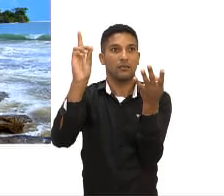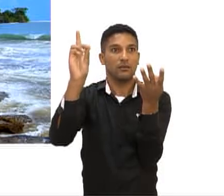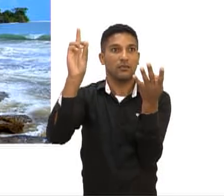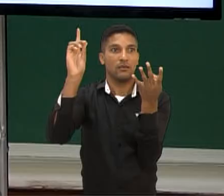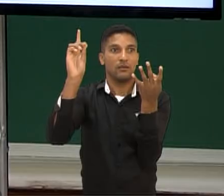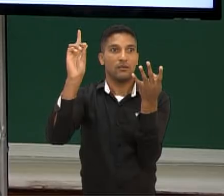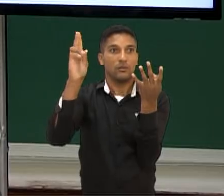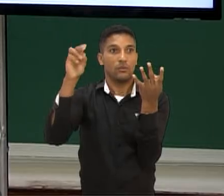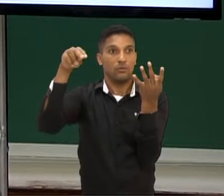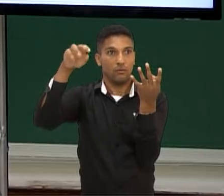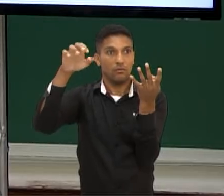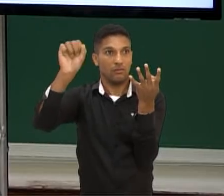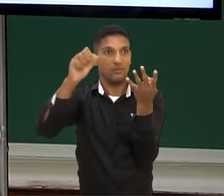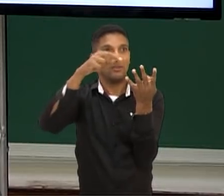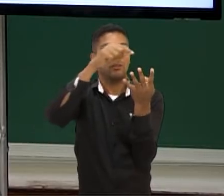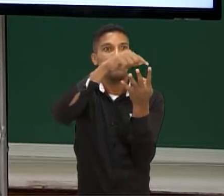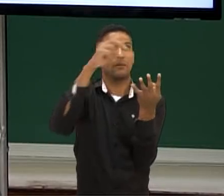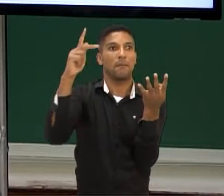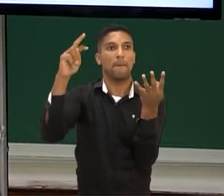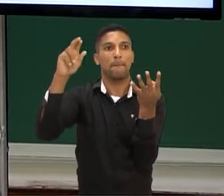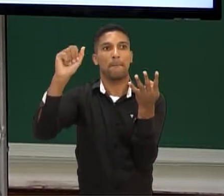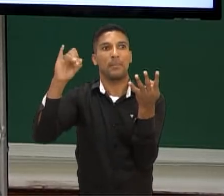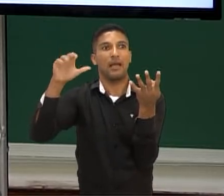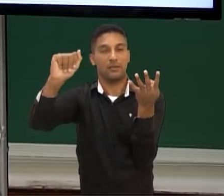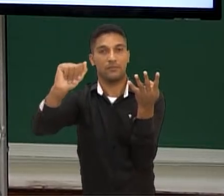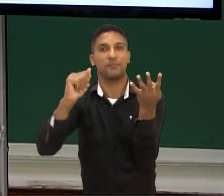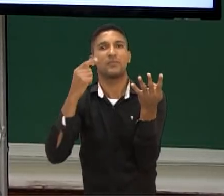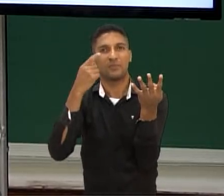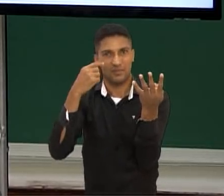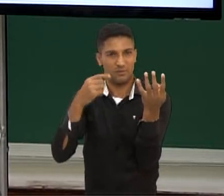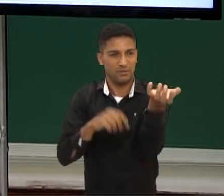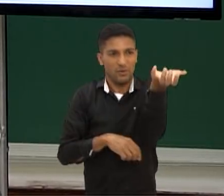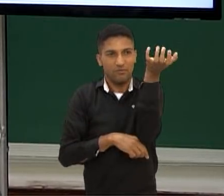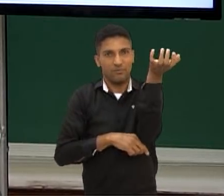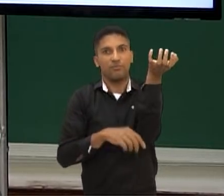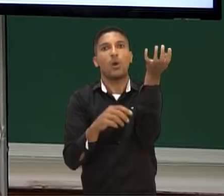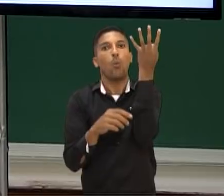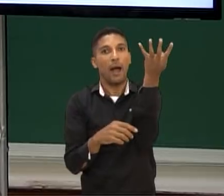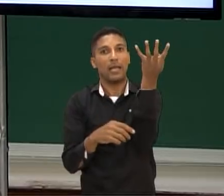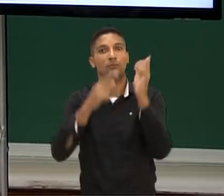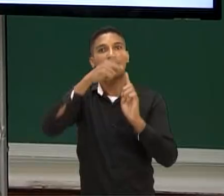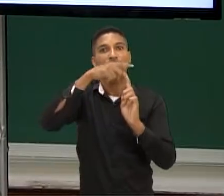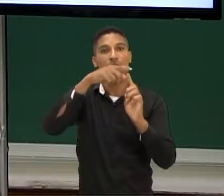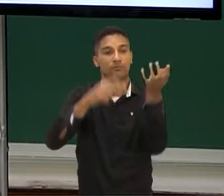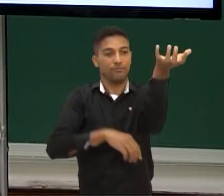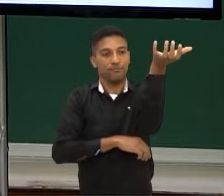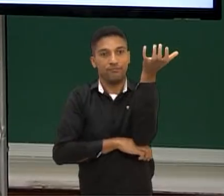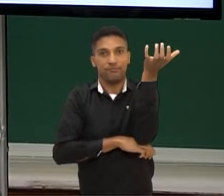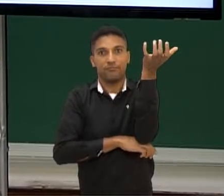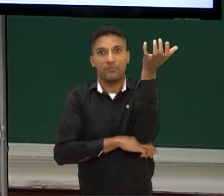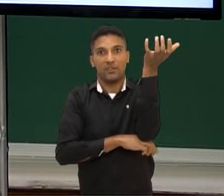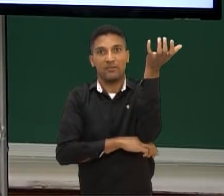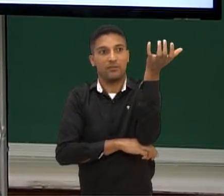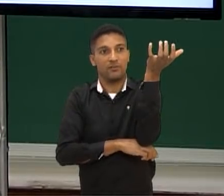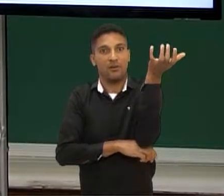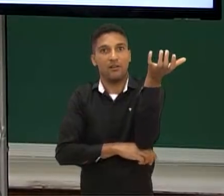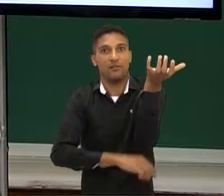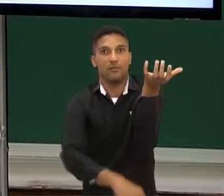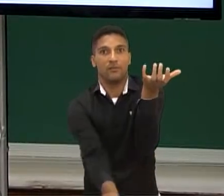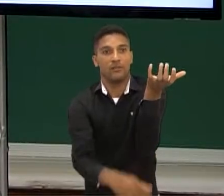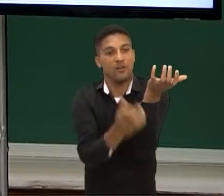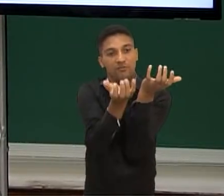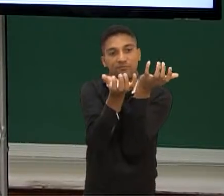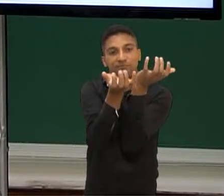gente observa bem a vegetação litorânea, né? Que a gente já está acostumado a